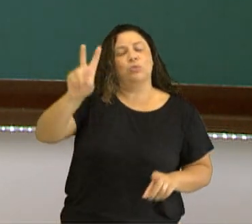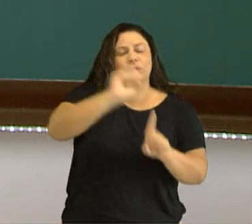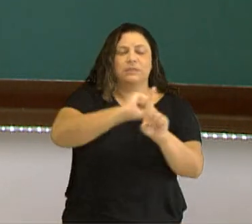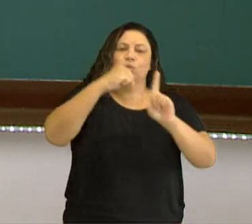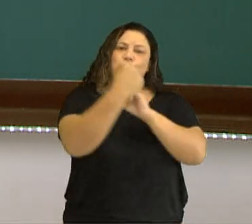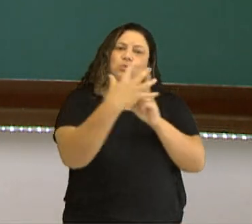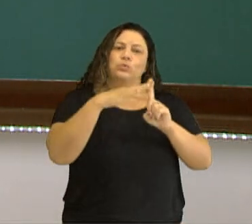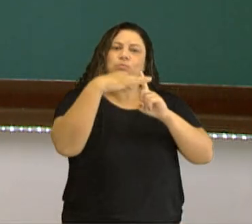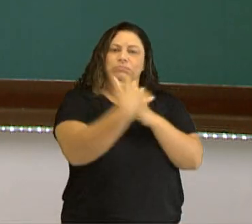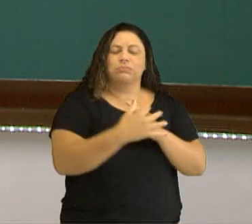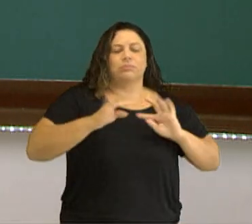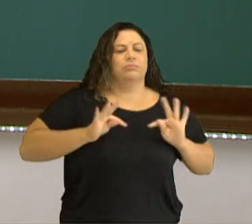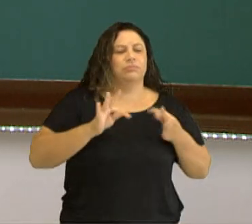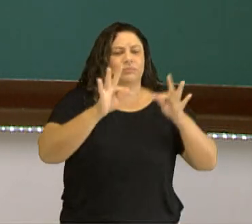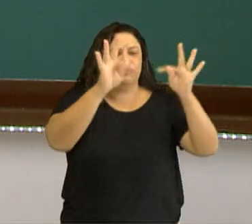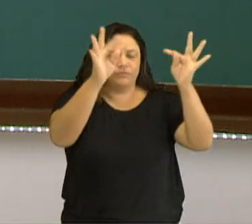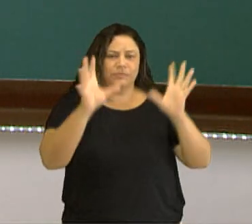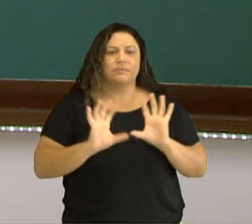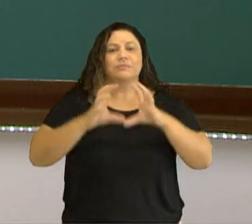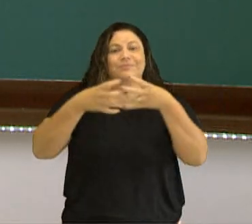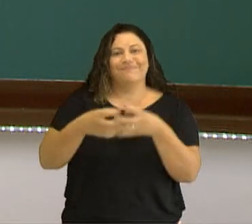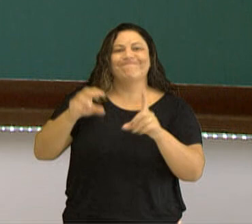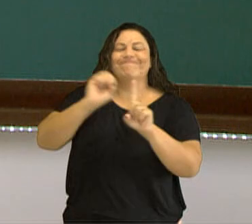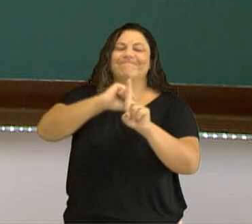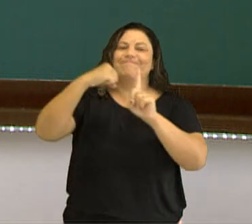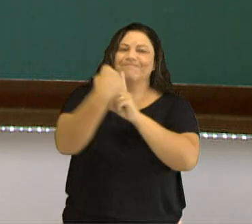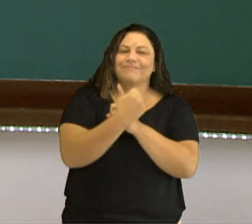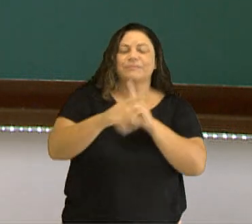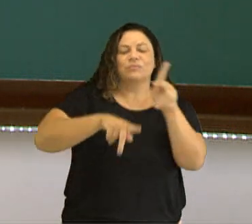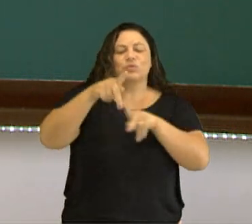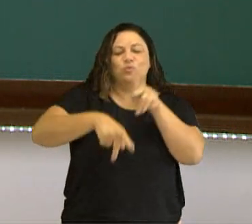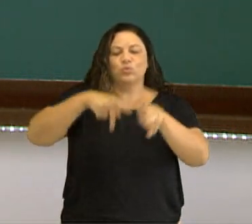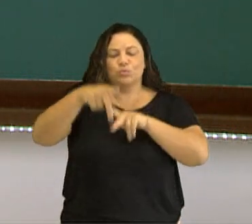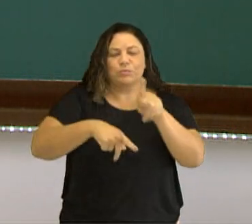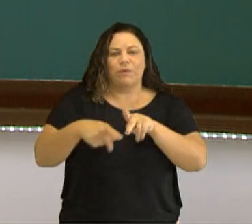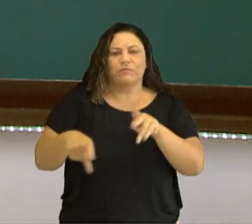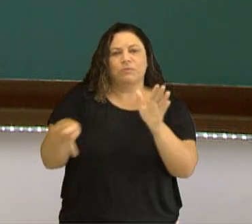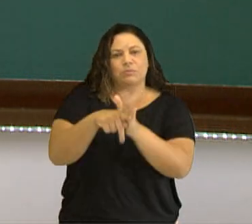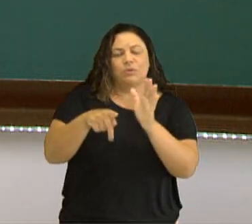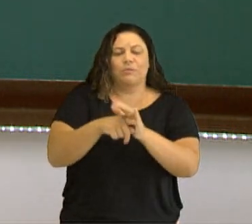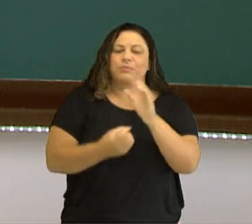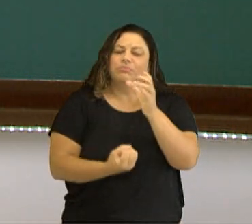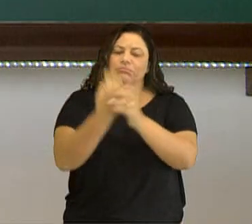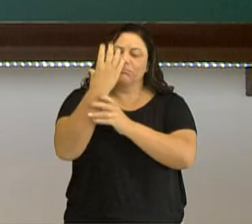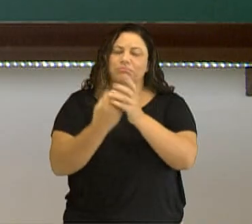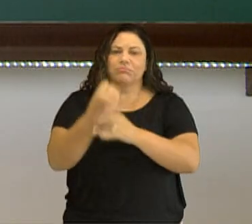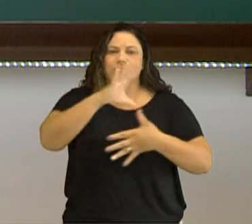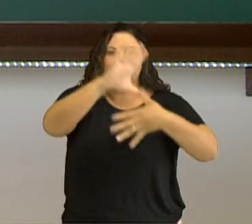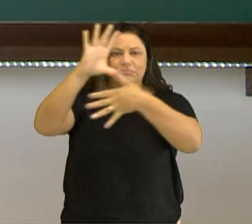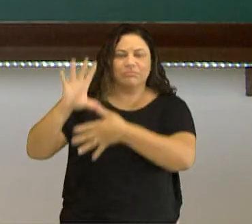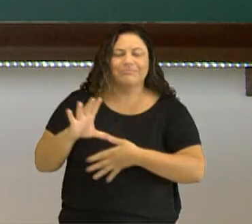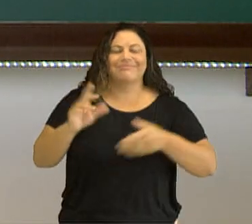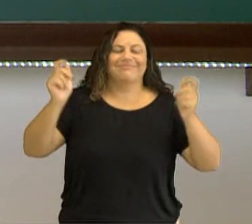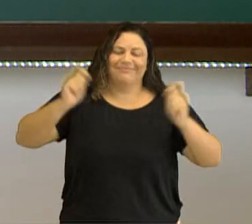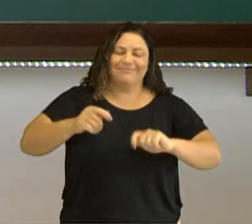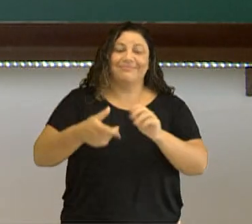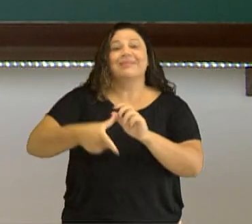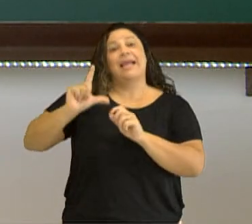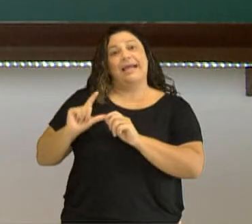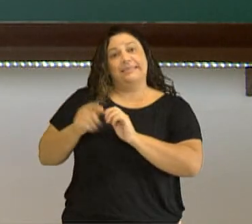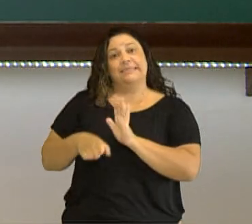cultural, tecnológica dessas sociedades dos povos originários aqui da América antes da chegada dos